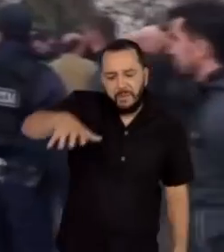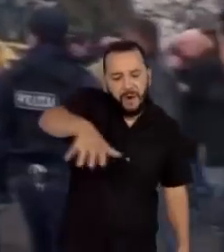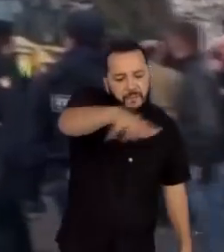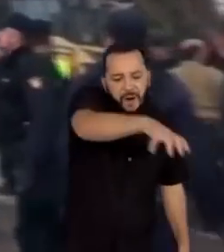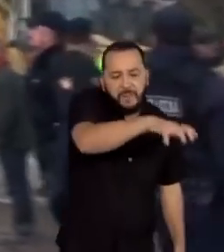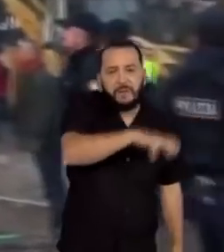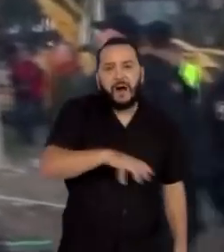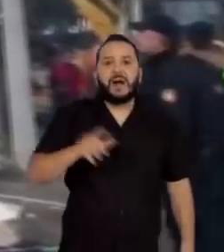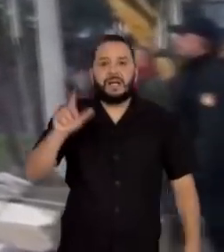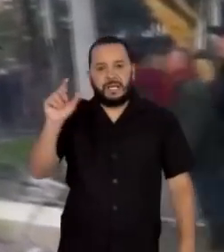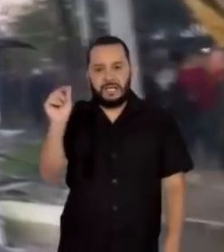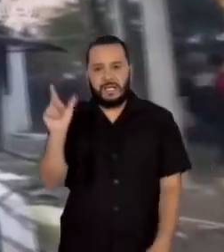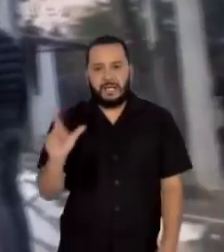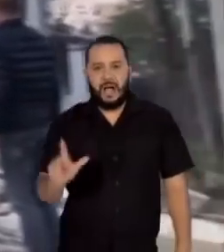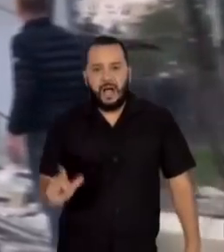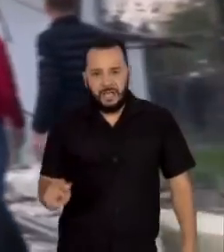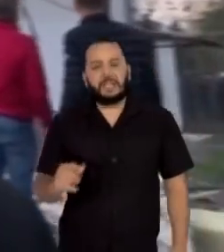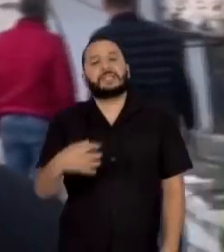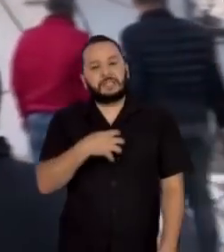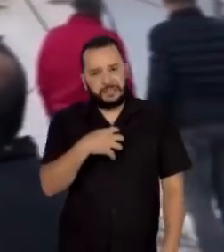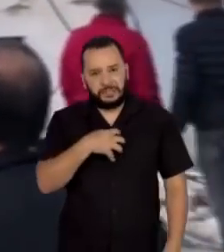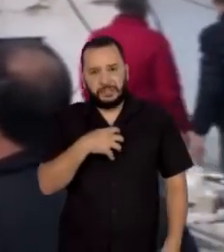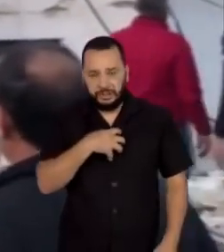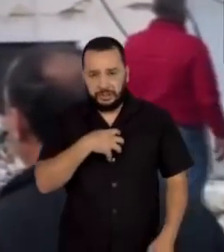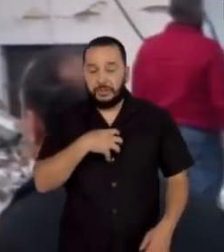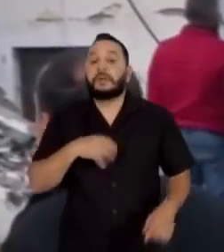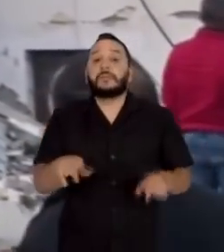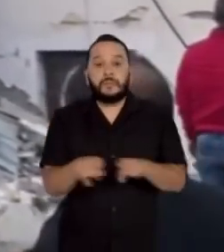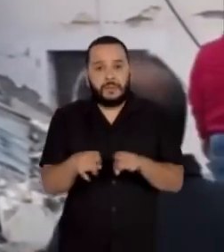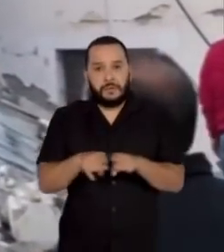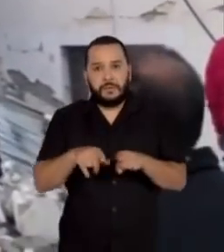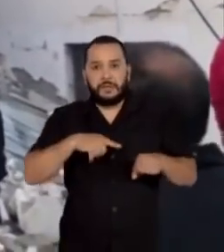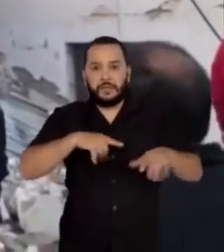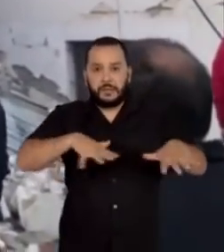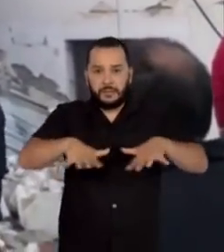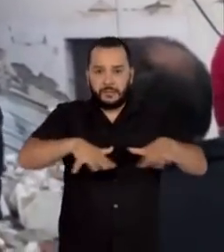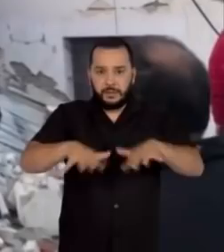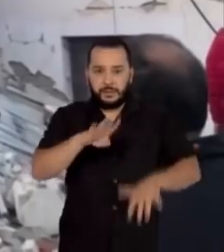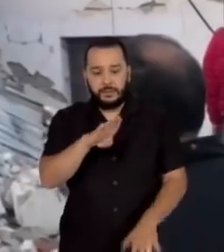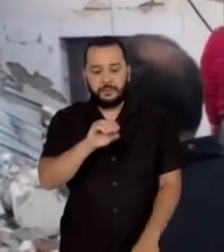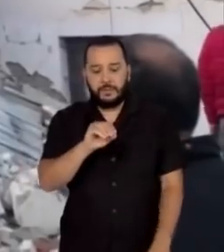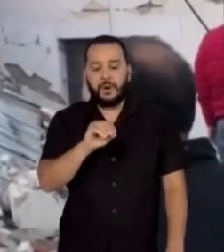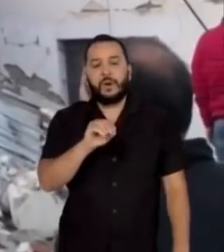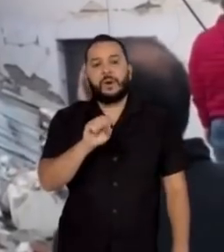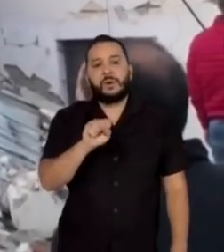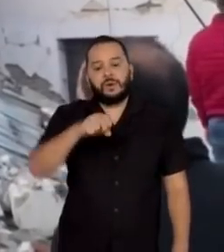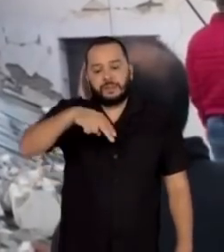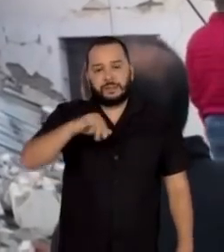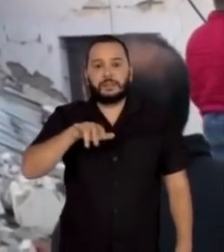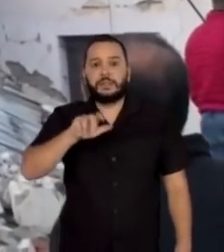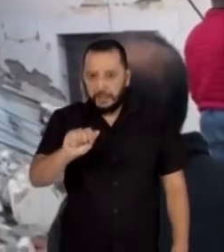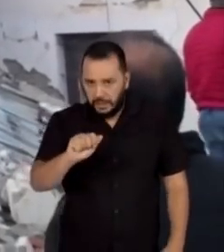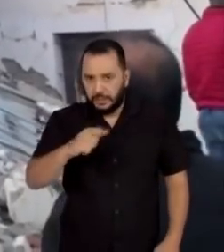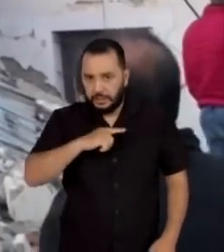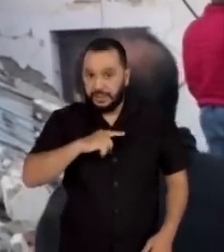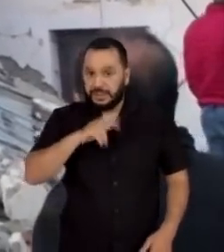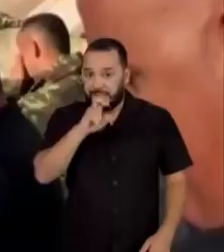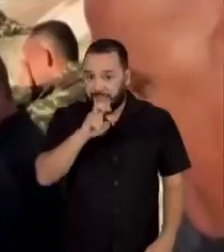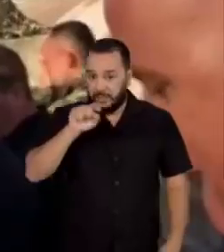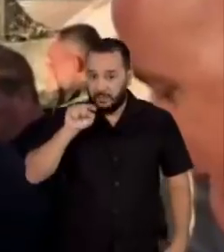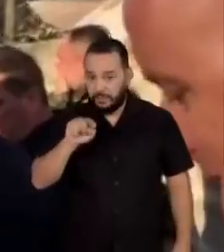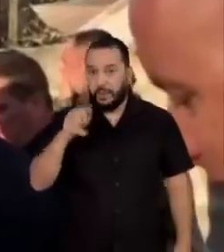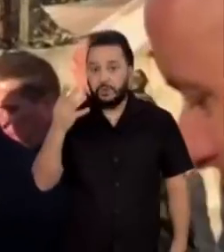Itália. Poucas horas depois, a terra tremeu também na Bósnia, com um terremoto de 5,4 de